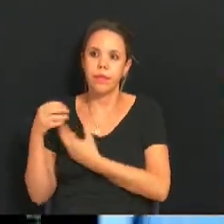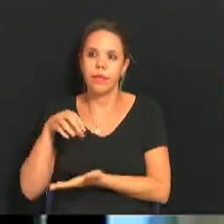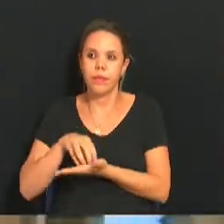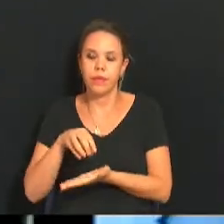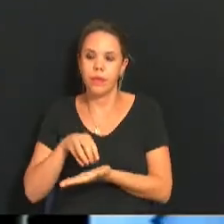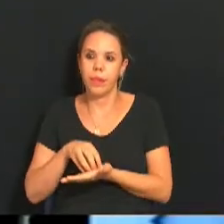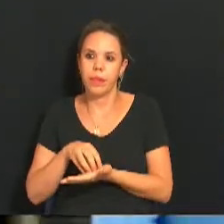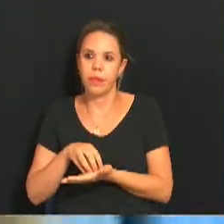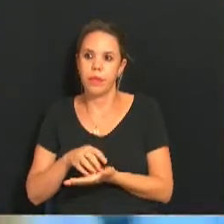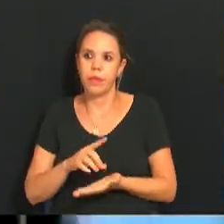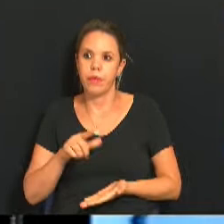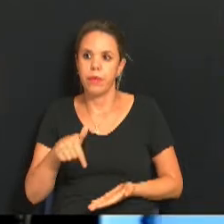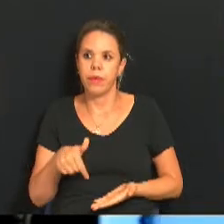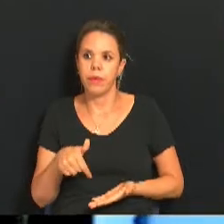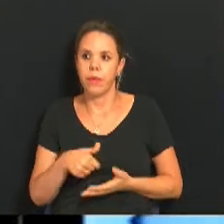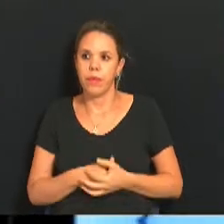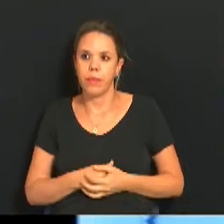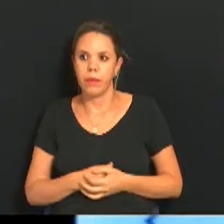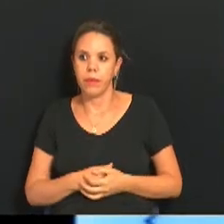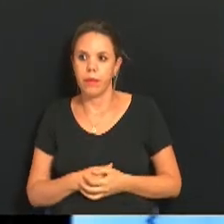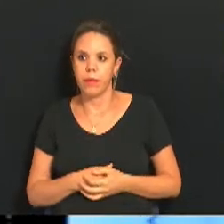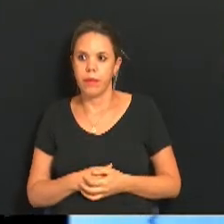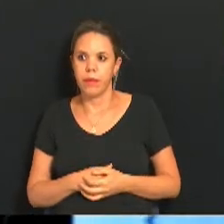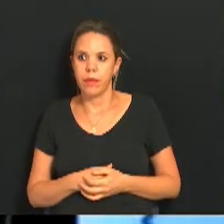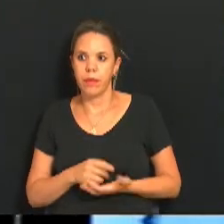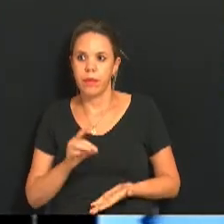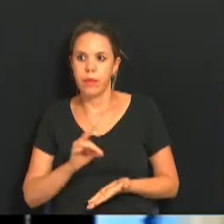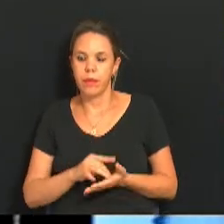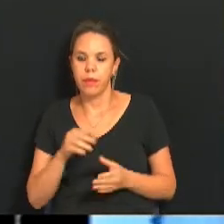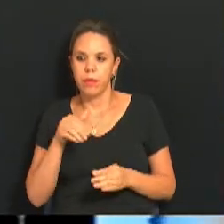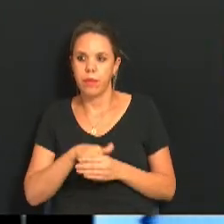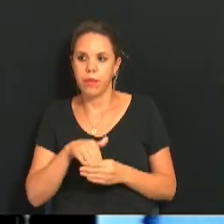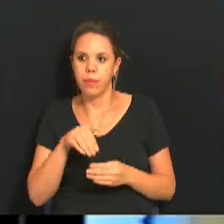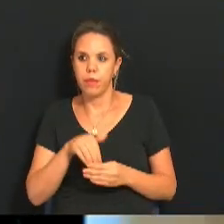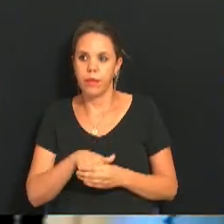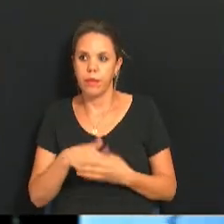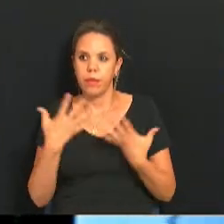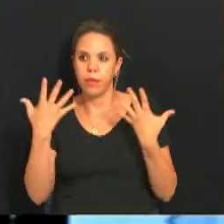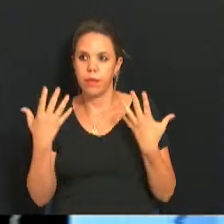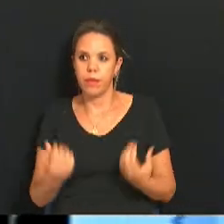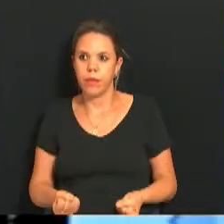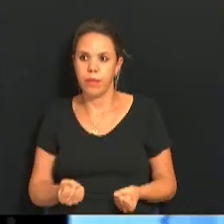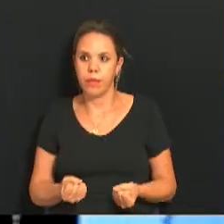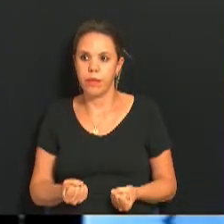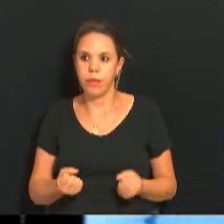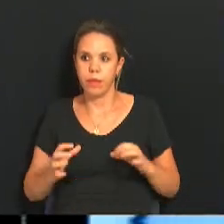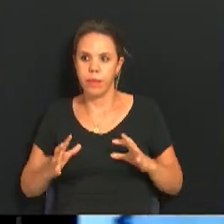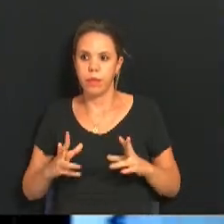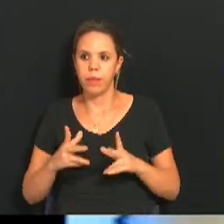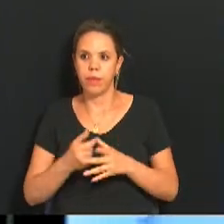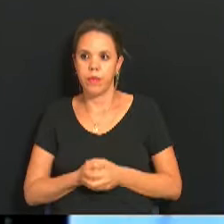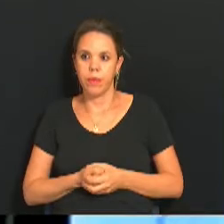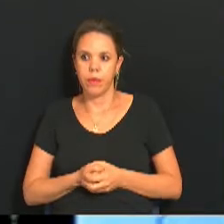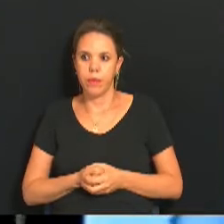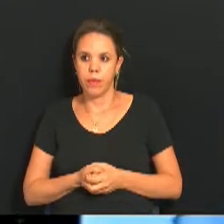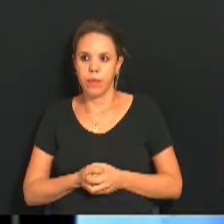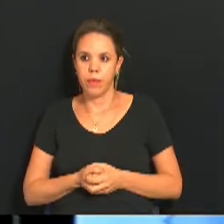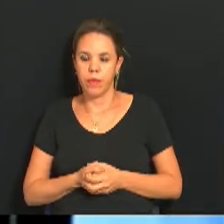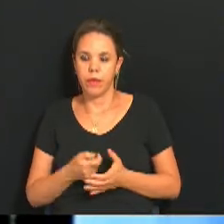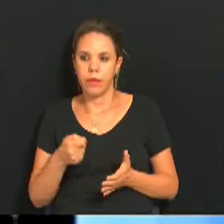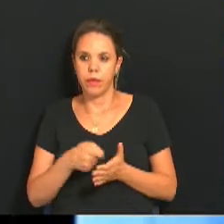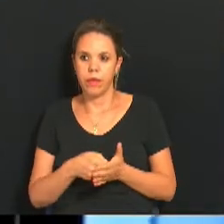e depois foi de fato votado e aceito por unanimidade pelo